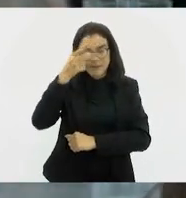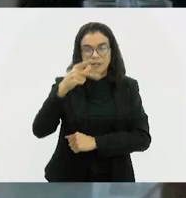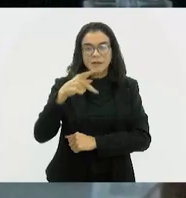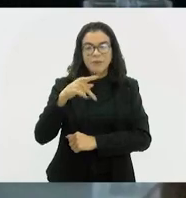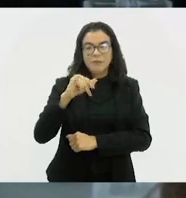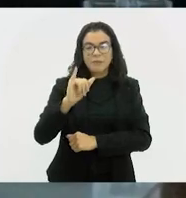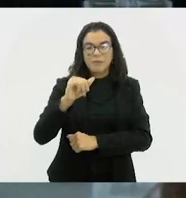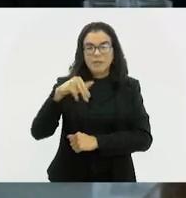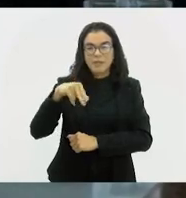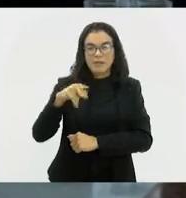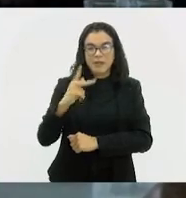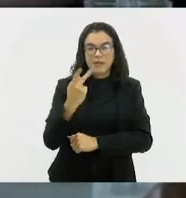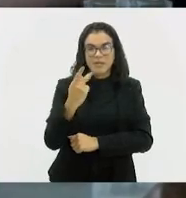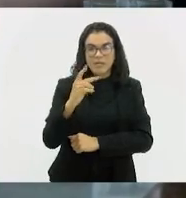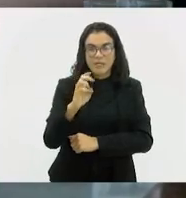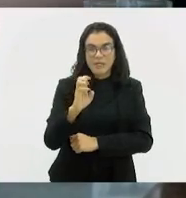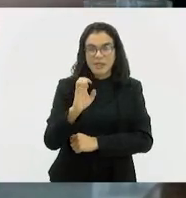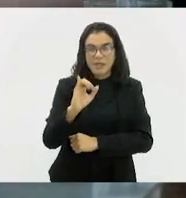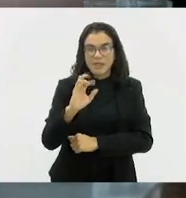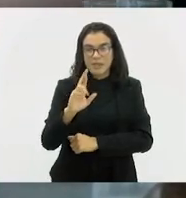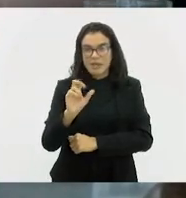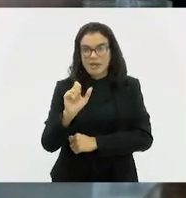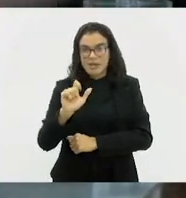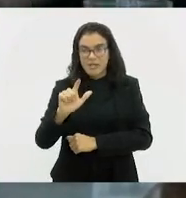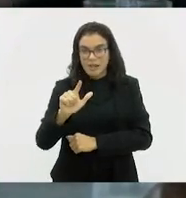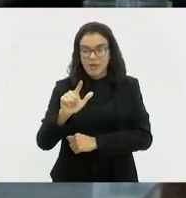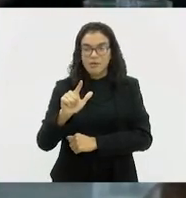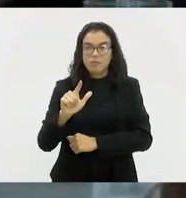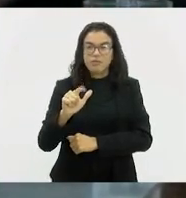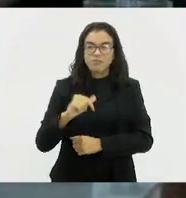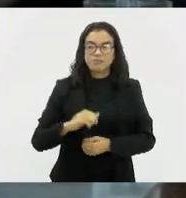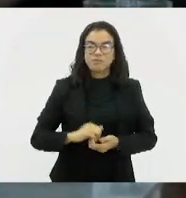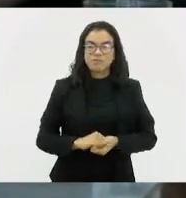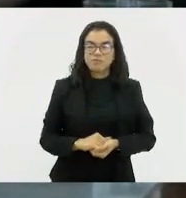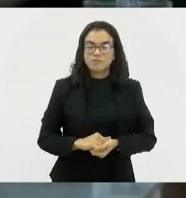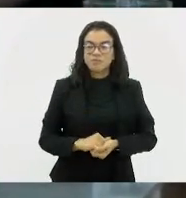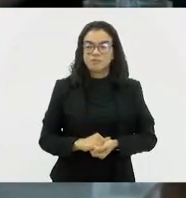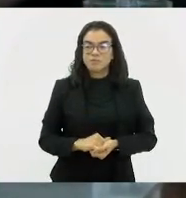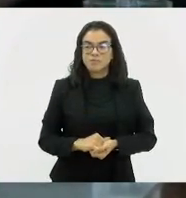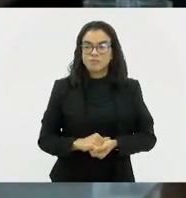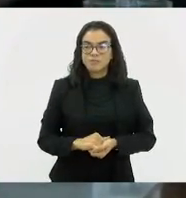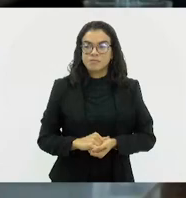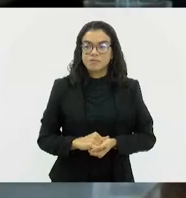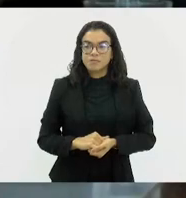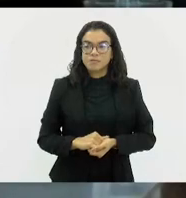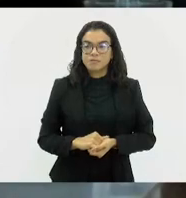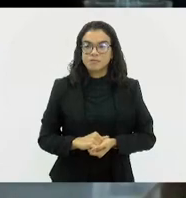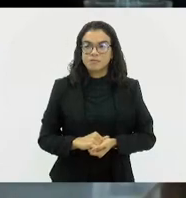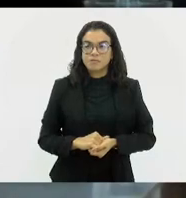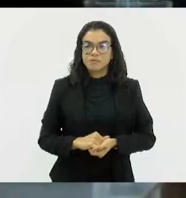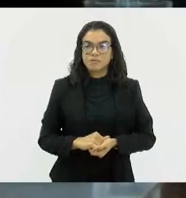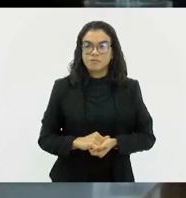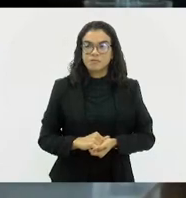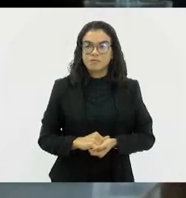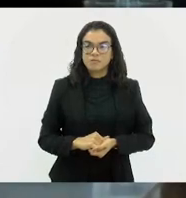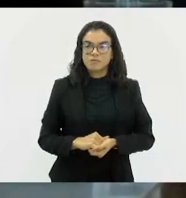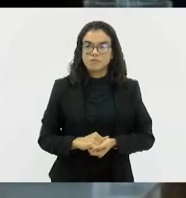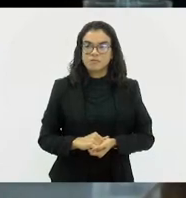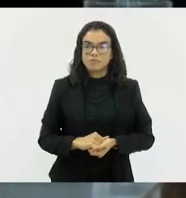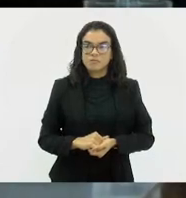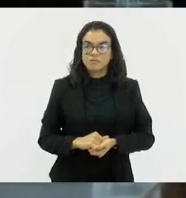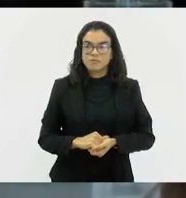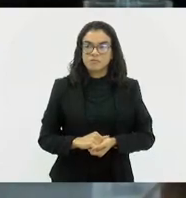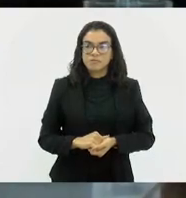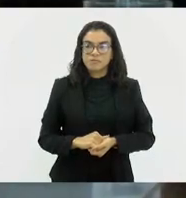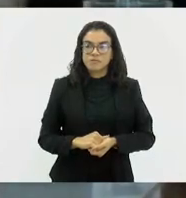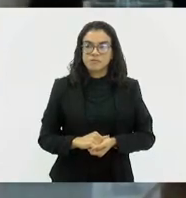trabalho extraordinário na cidade de Pinheiral, junto com o prefeito Ednardo. Obrigada muito. Está ligado?